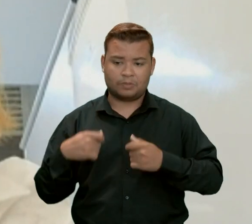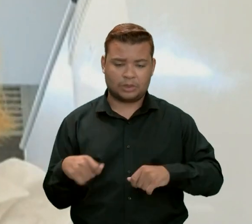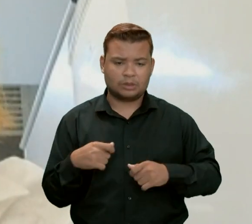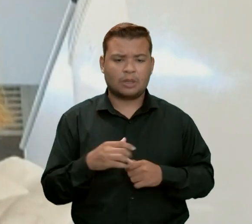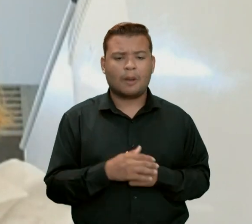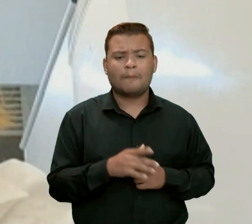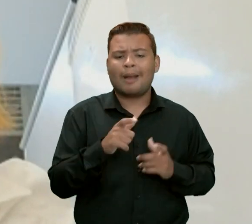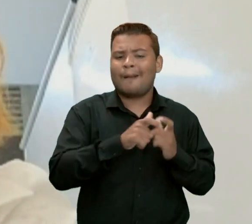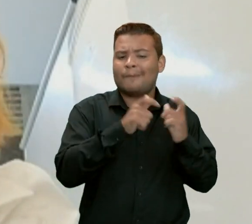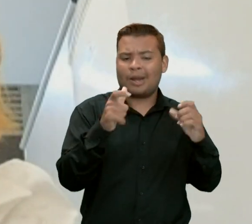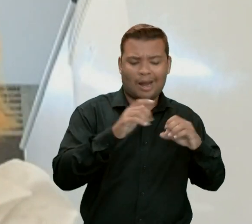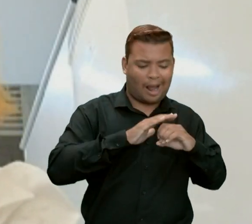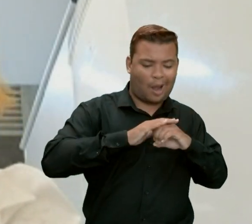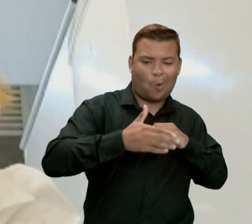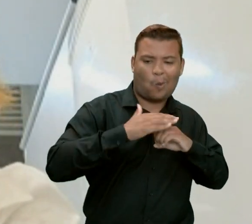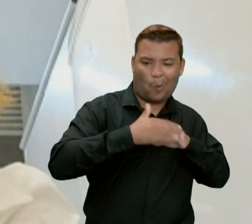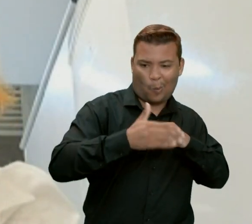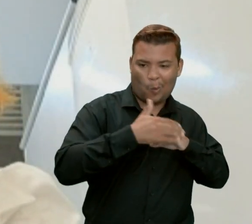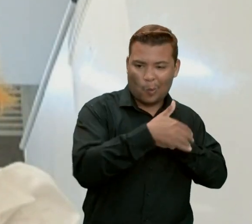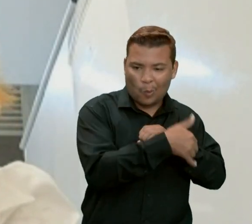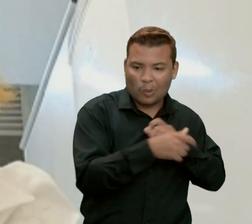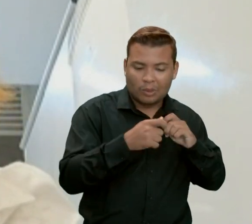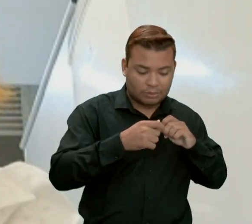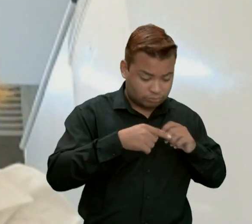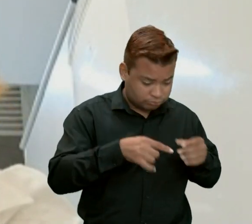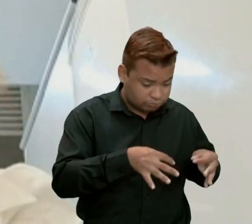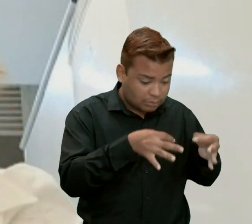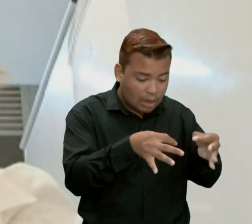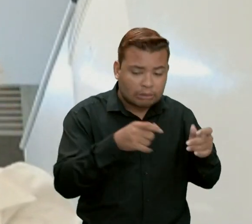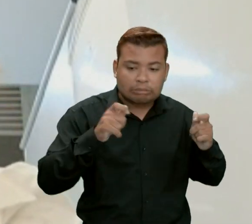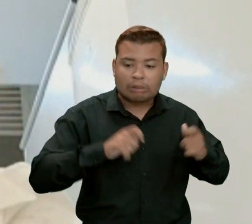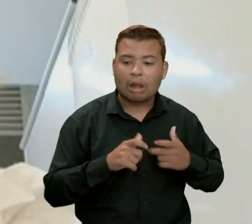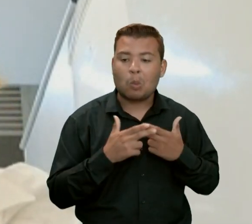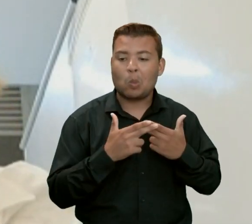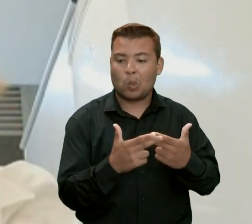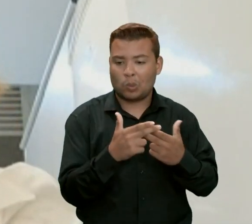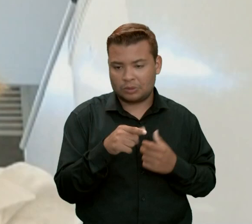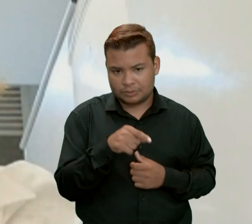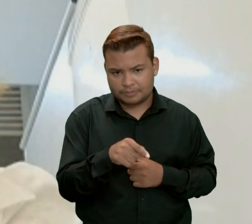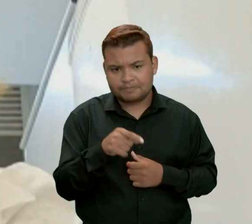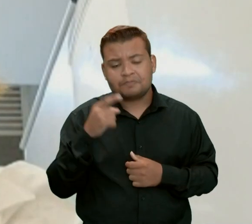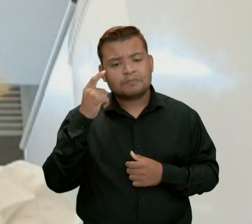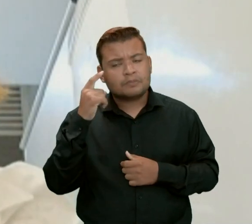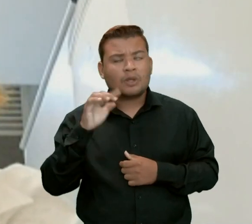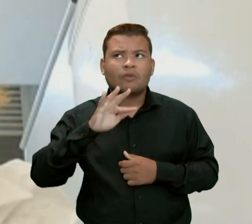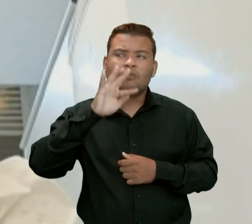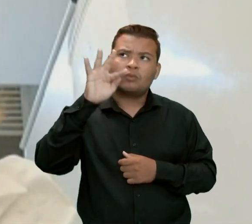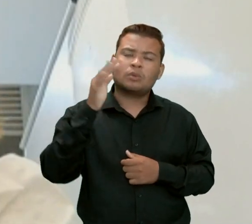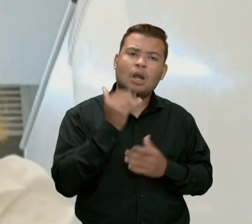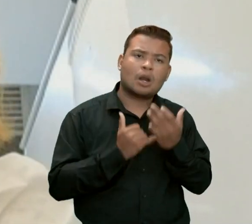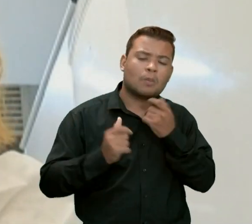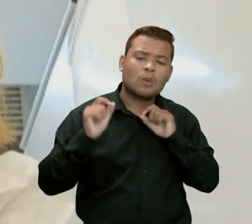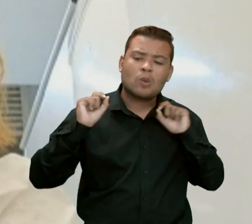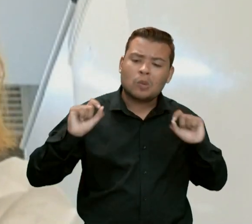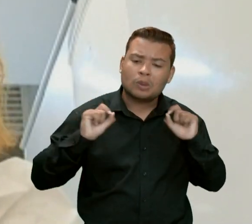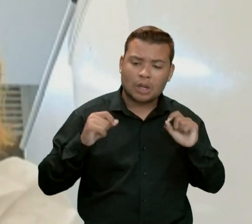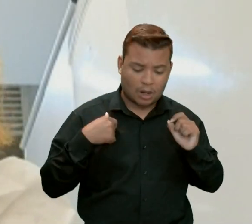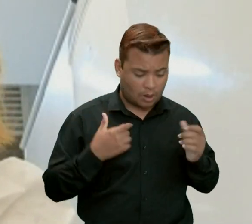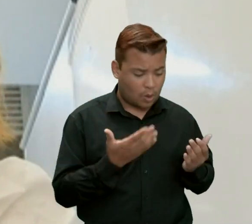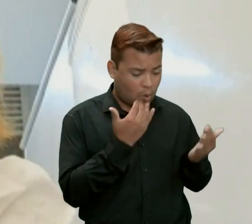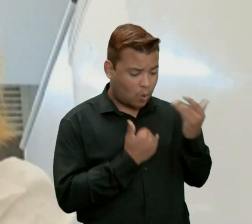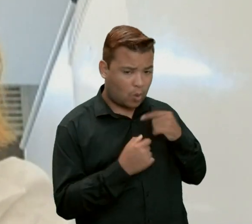assim, podemos começar essa questão do alimento do futuro pensando no que a gente leva para a nossa mesa e o que a